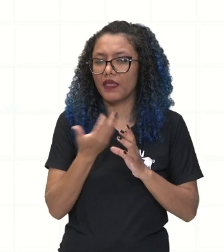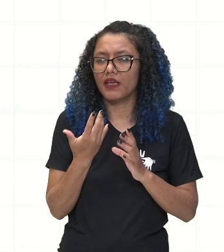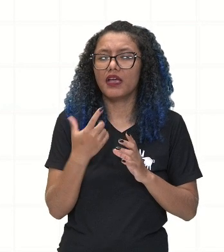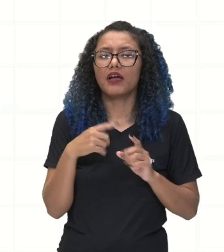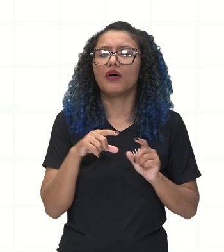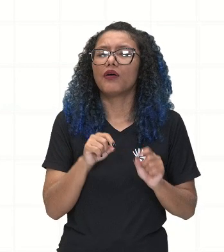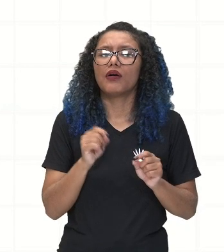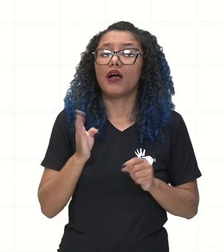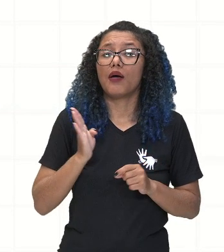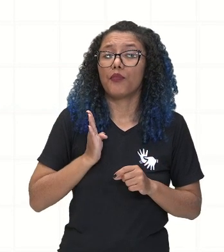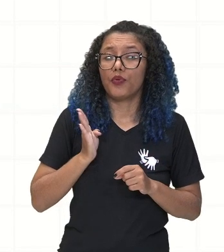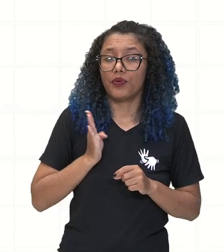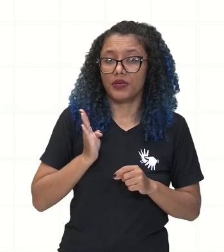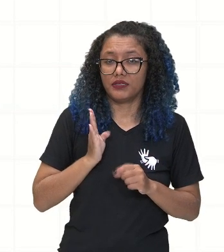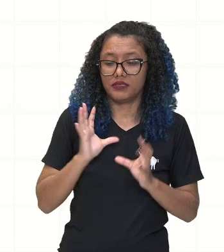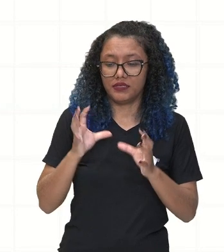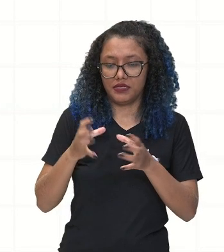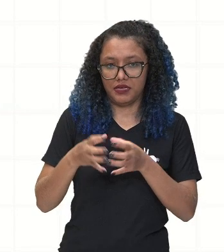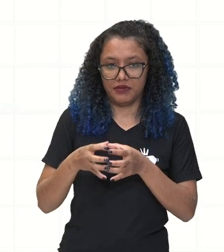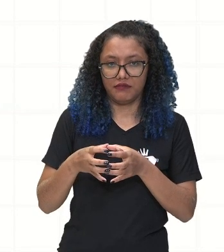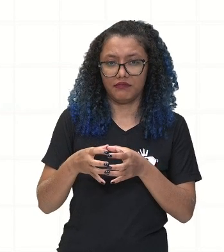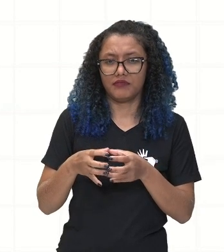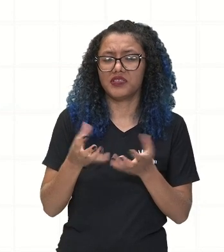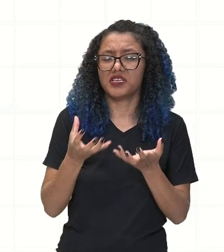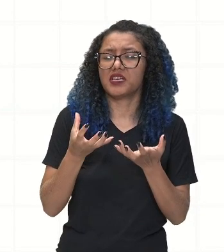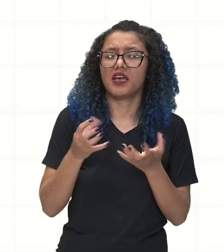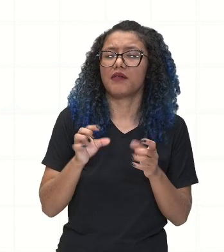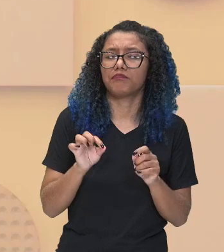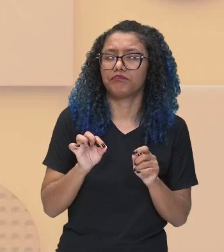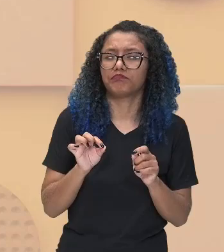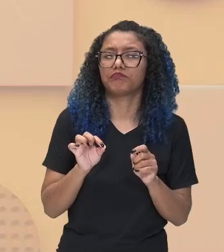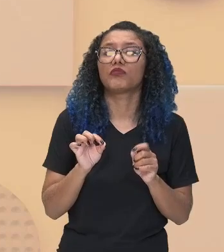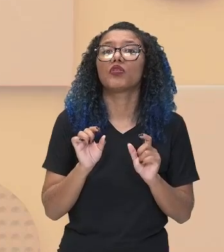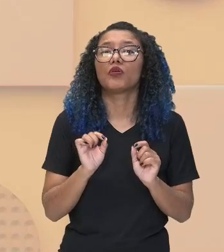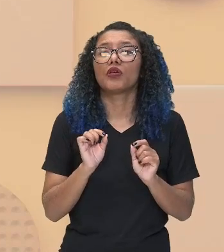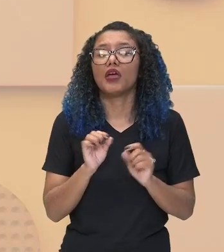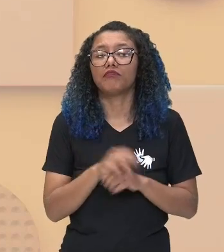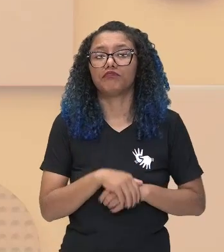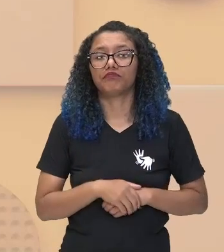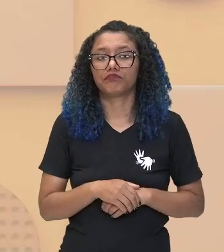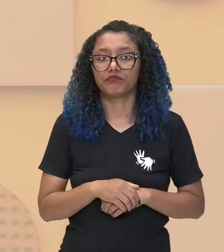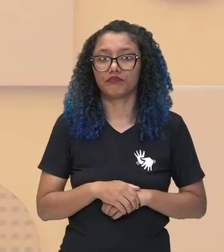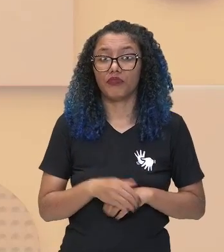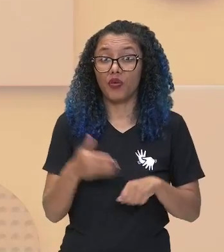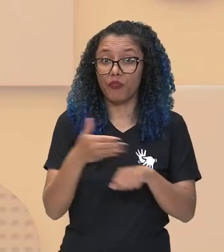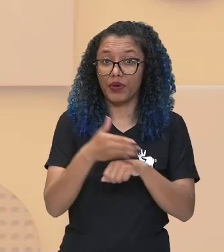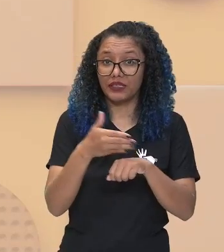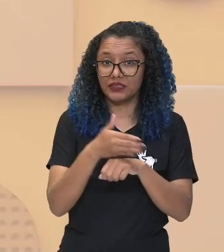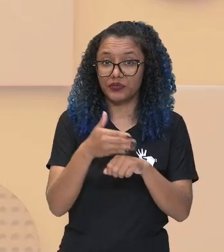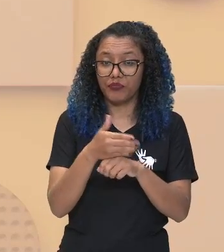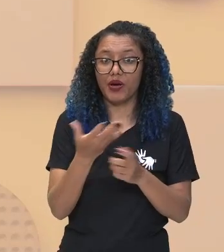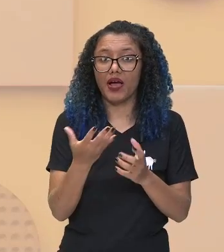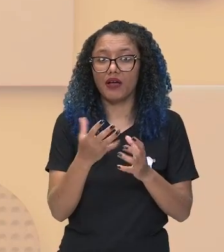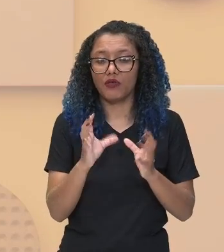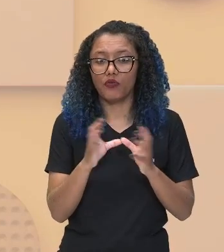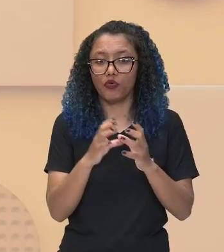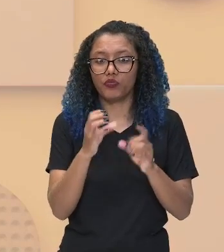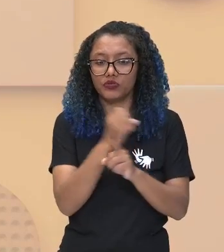burguesia, e a burguesia ela queria o quê? Status social. Como ela poderia conseguir